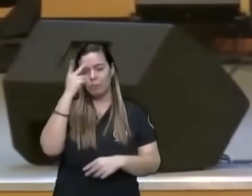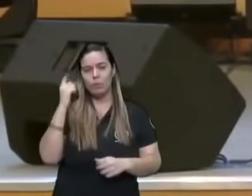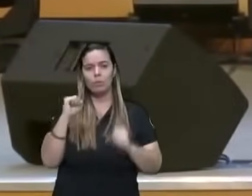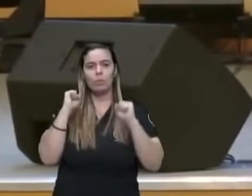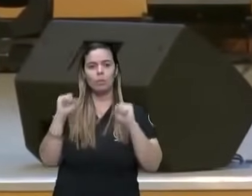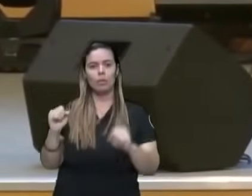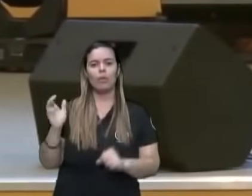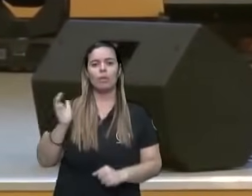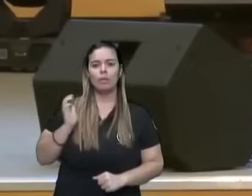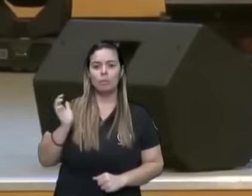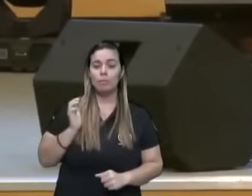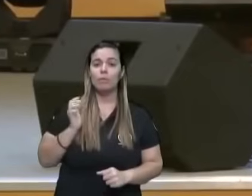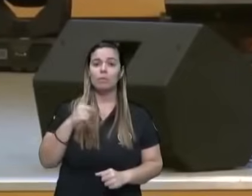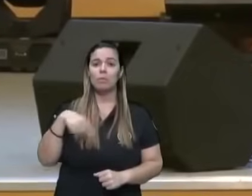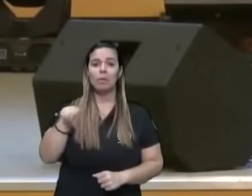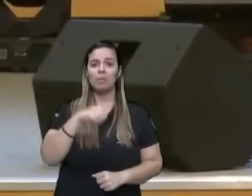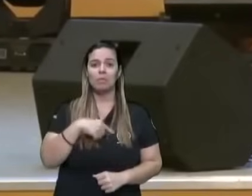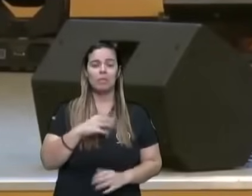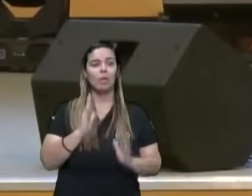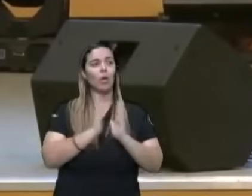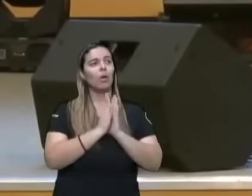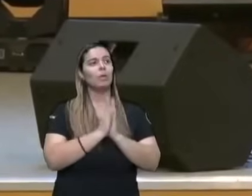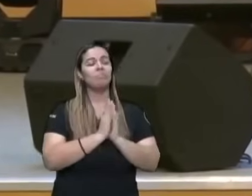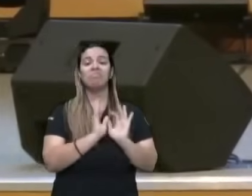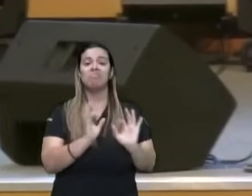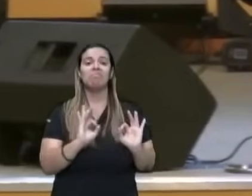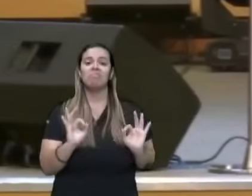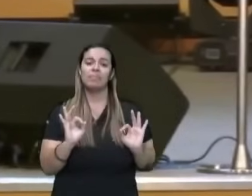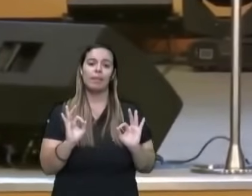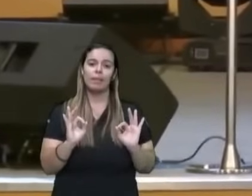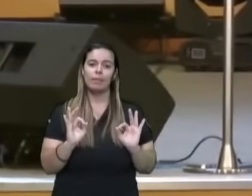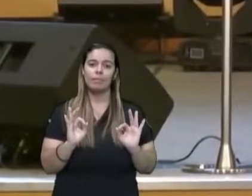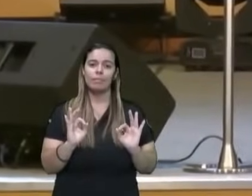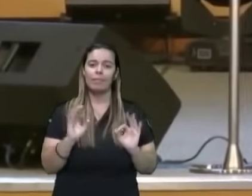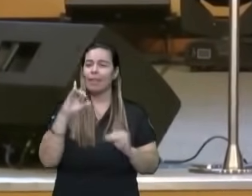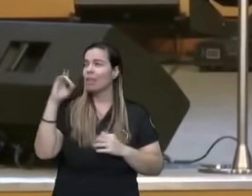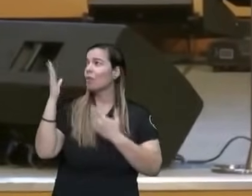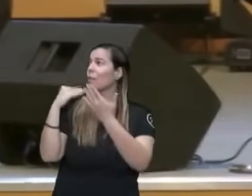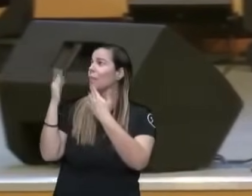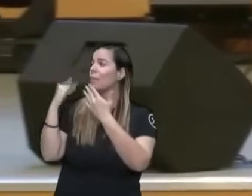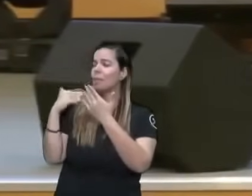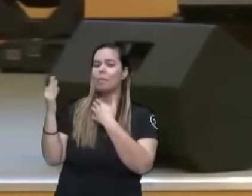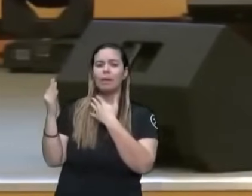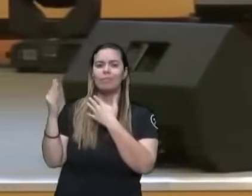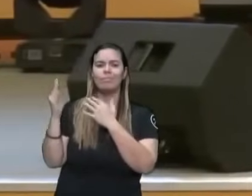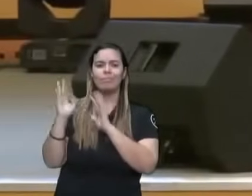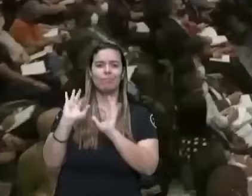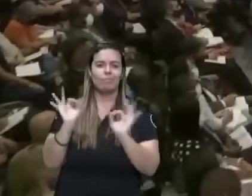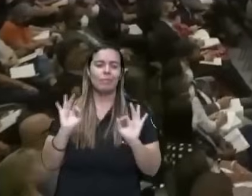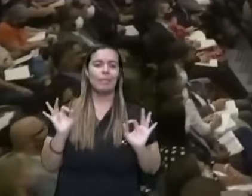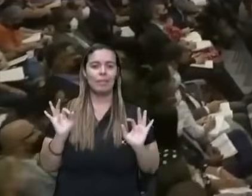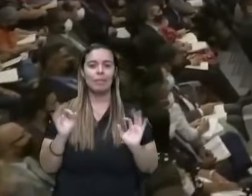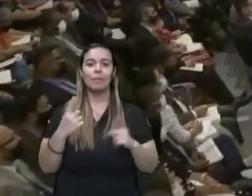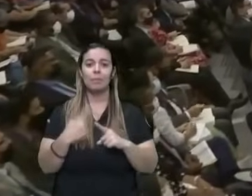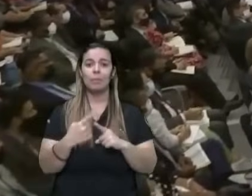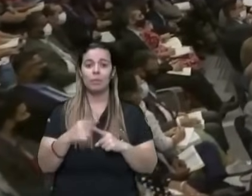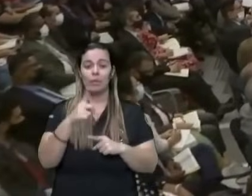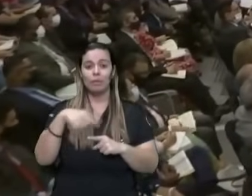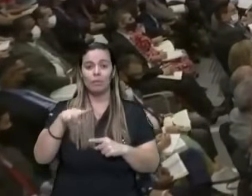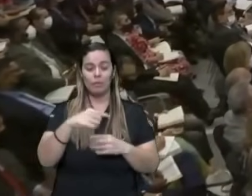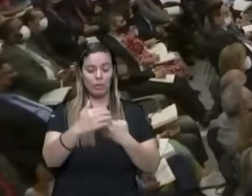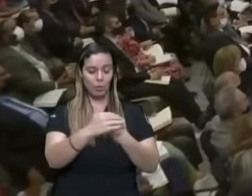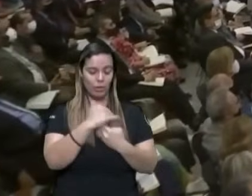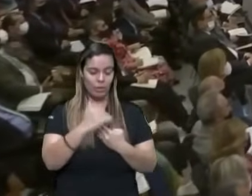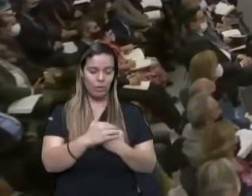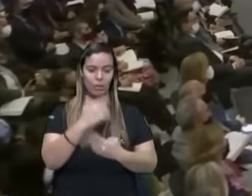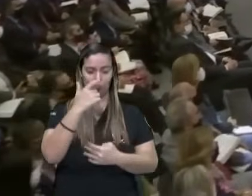rico, você nem ora mais, você nem mais fala com Deus, porque você foi orientado e